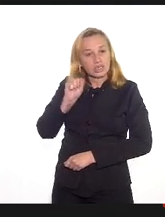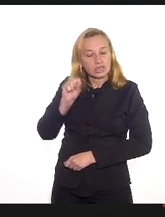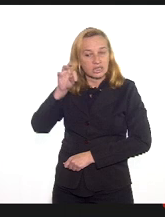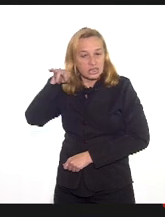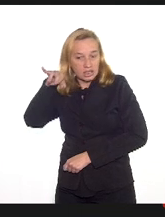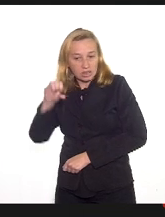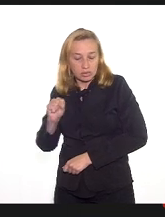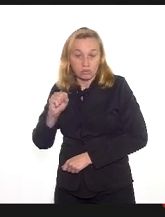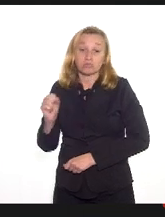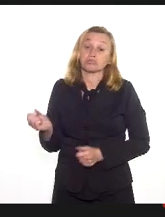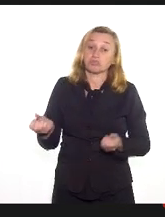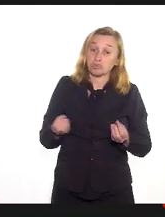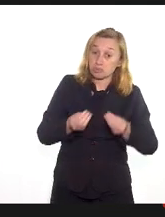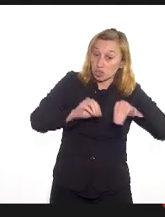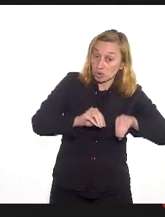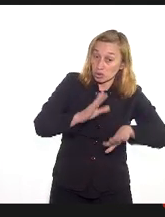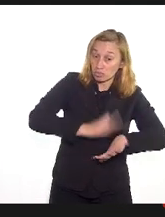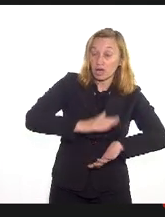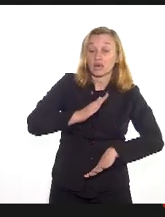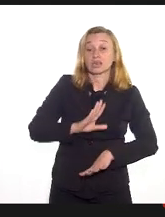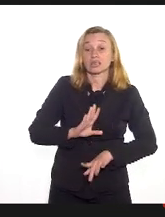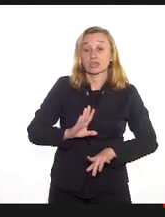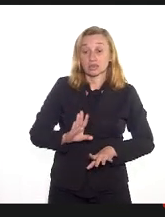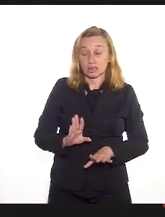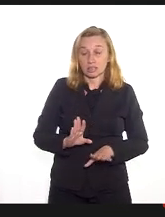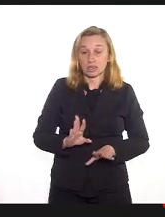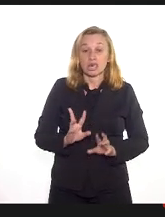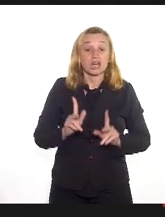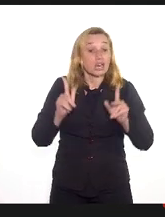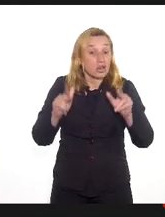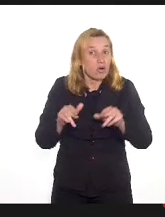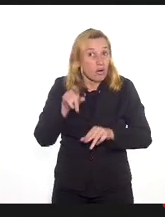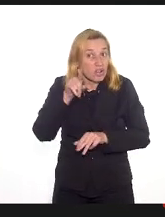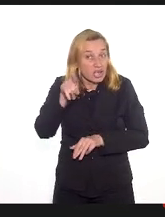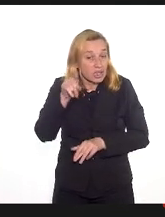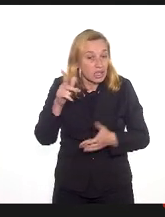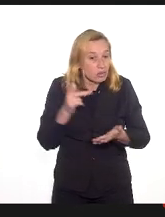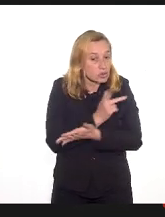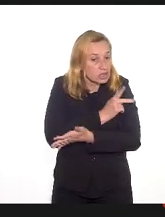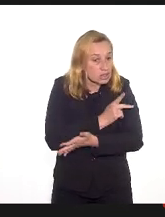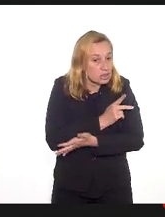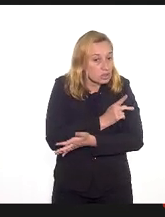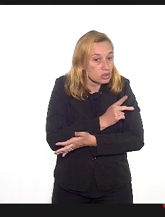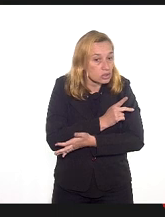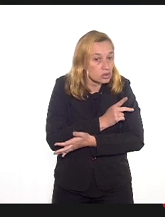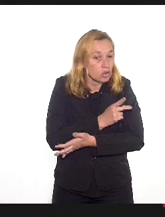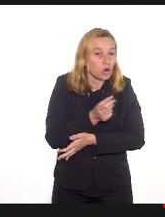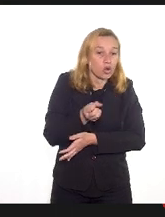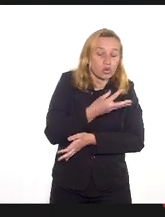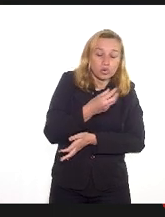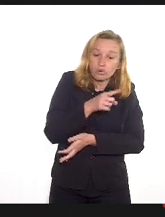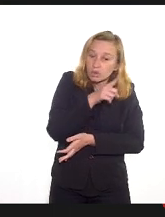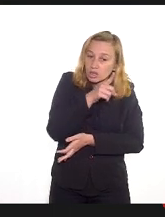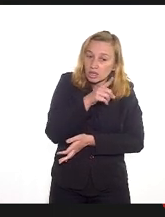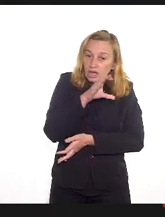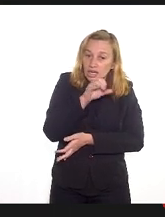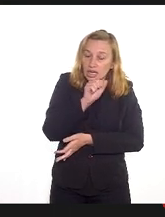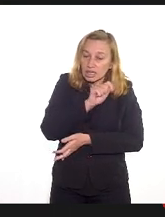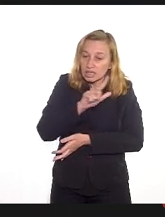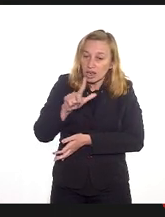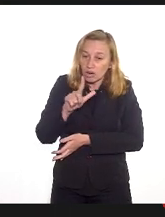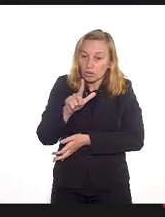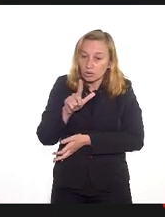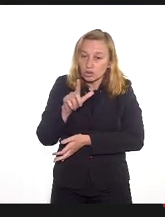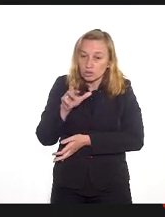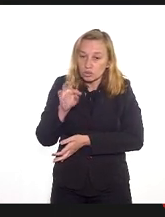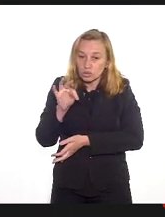prejuízo muito maior do que ele causou, semelhante àquele prejuízo que ocorreu recentemente no Canal de Suez,